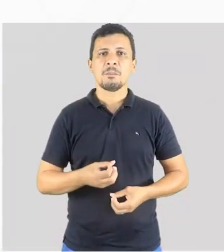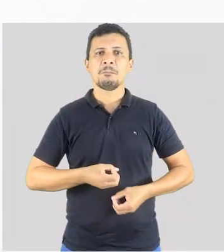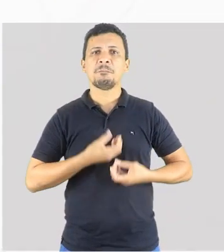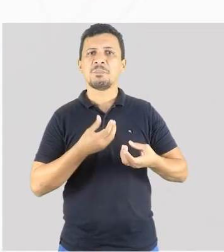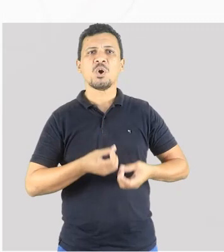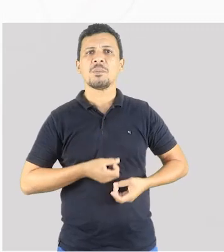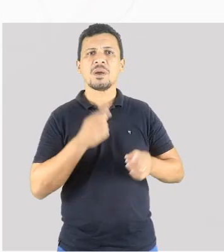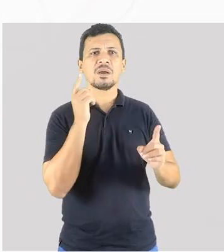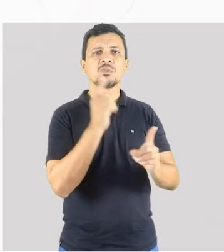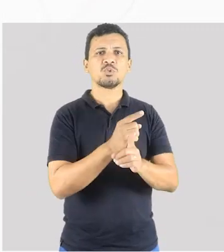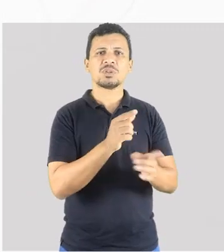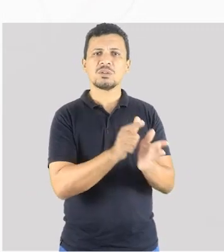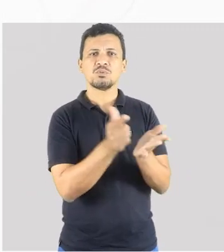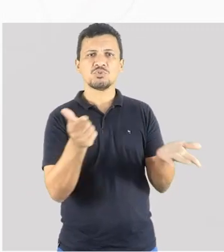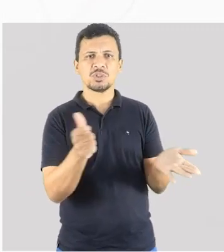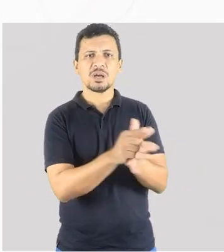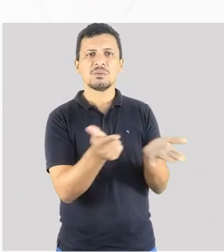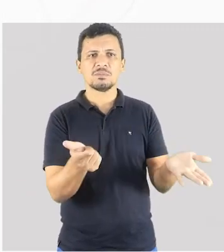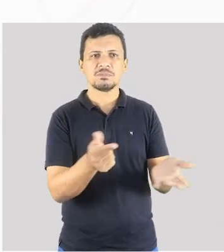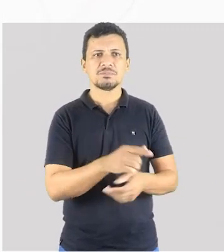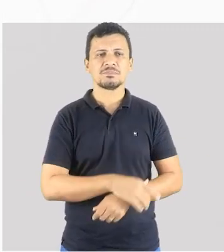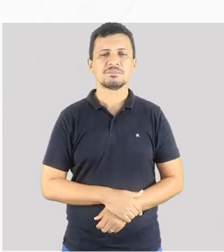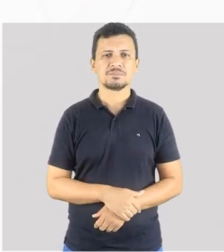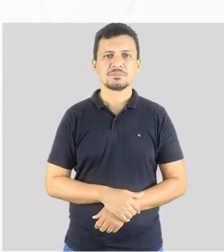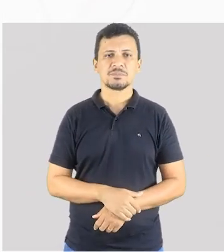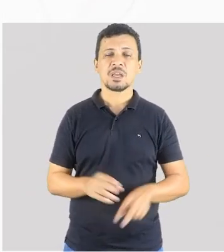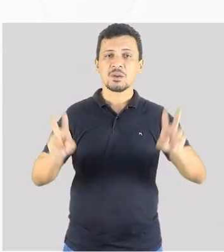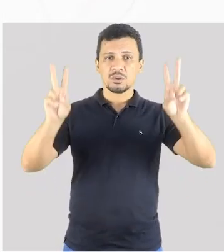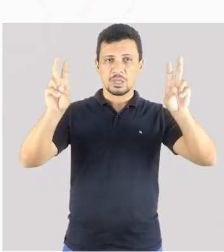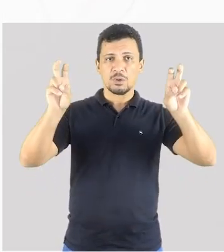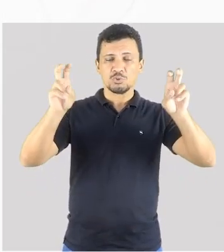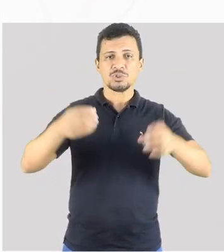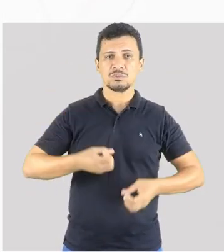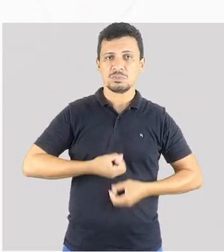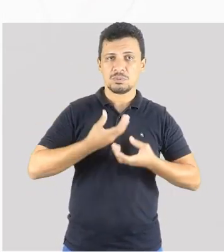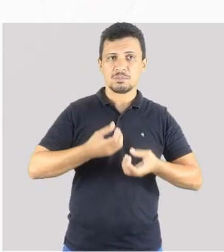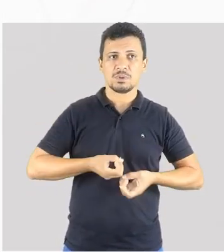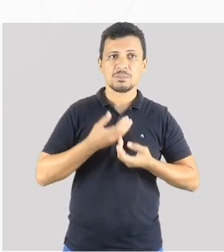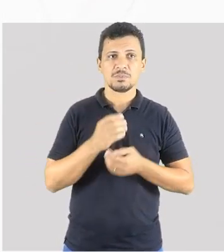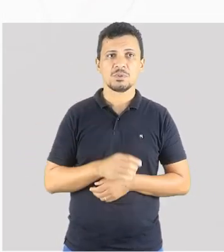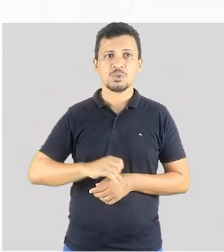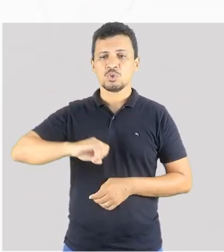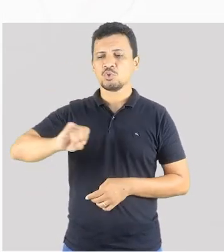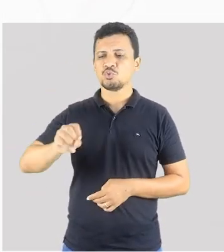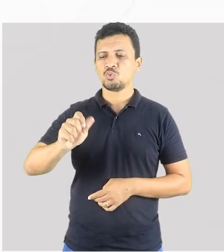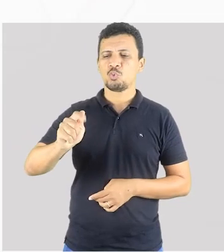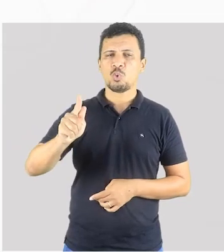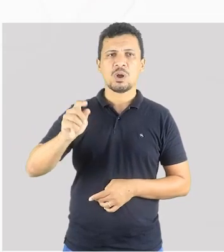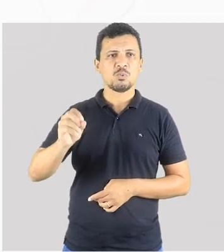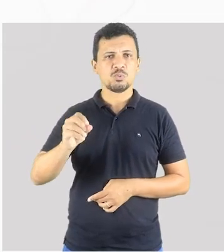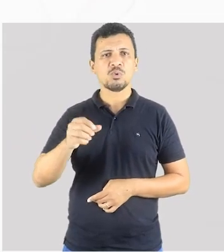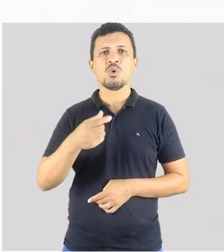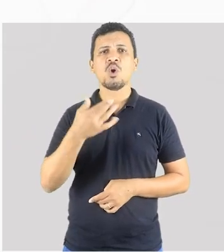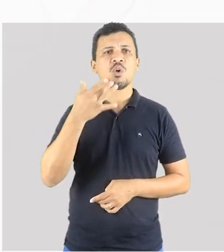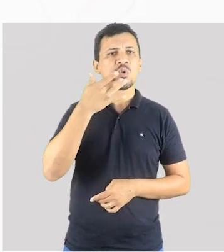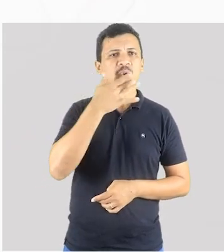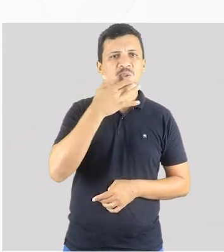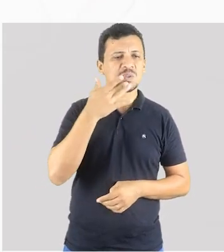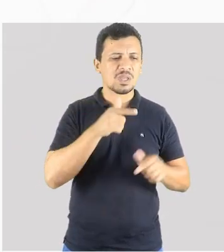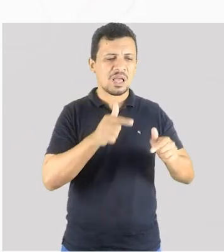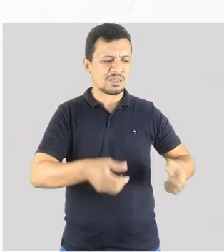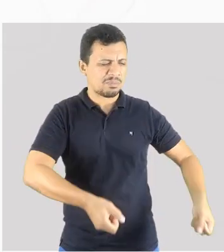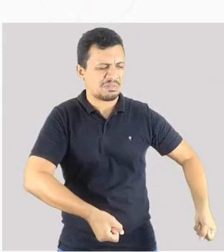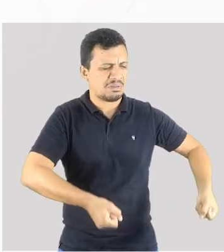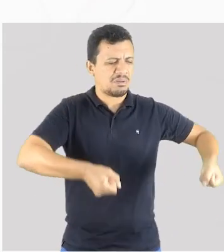poema tirado de uma notícia de jornal. É o título do poema, né? João Gostoso era carregador de feira livre